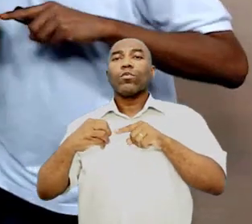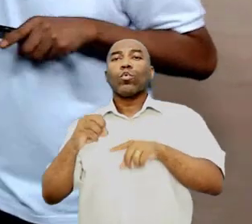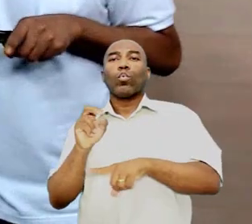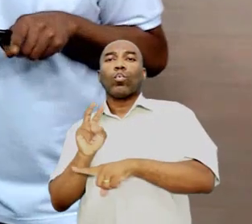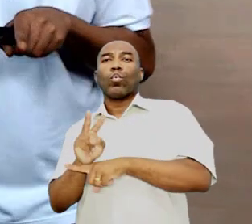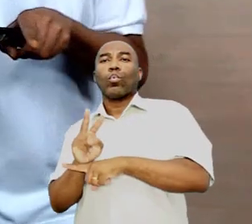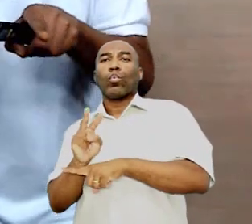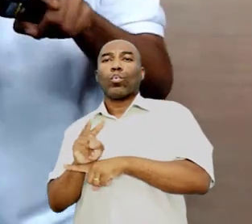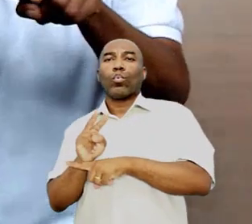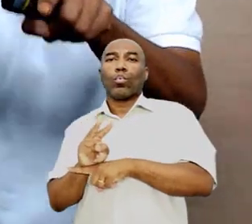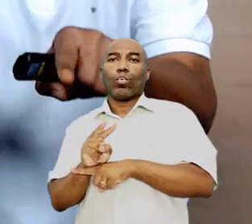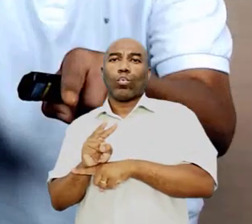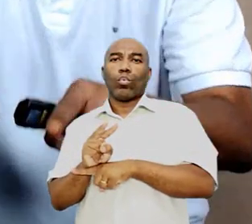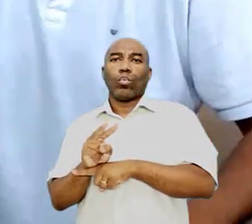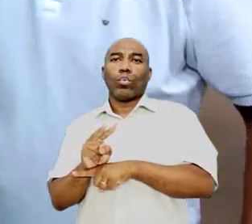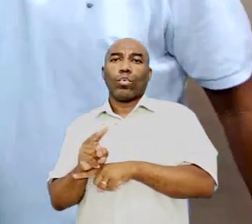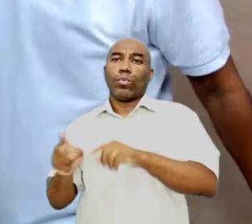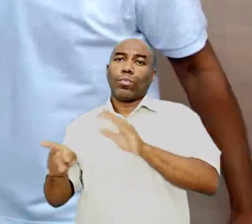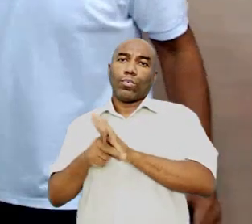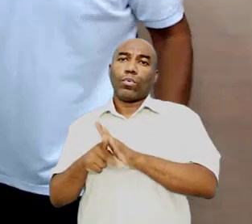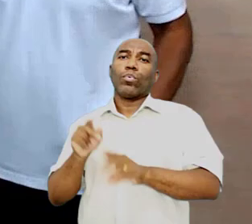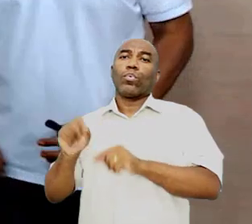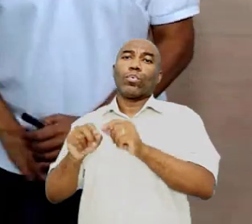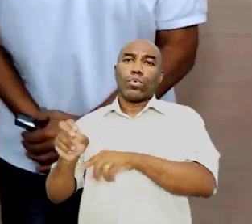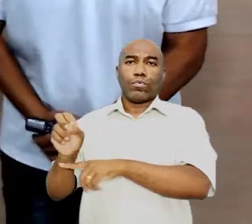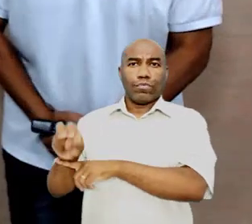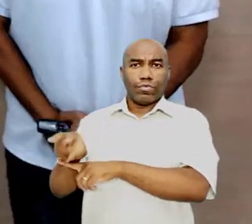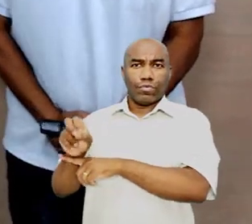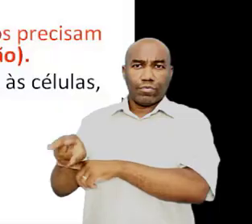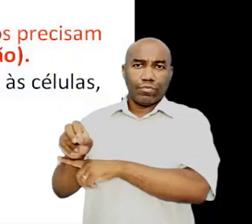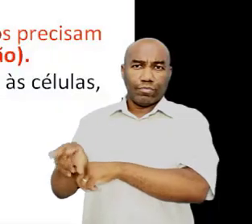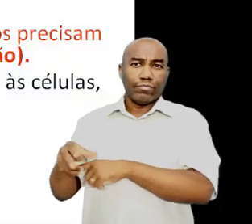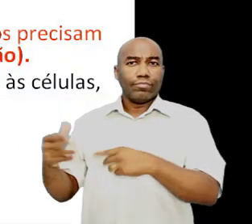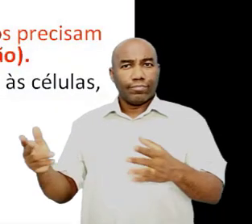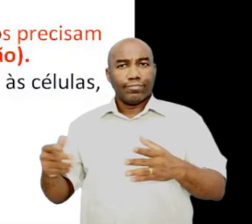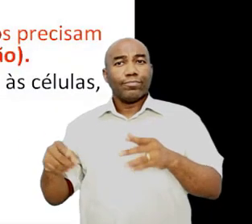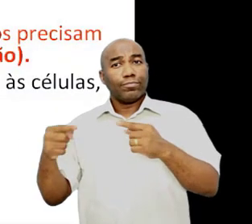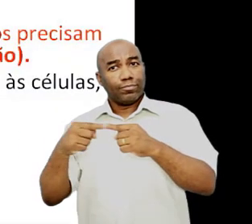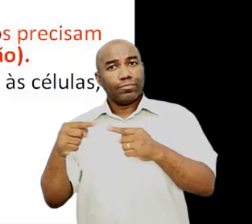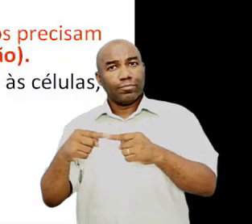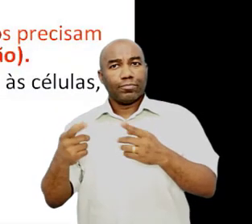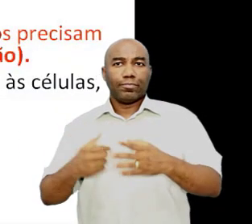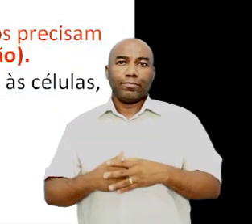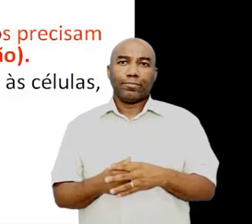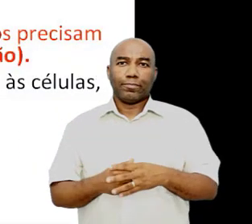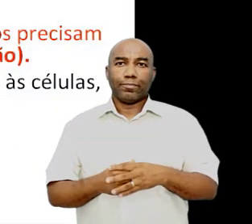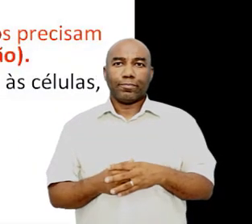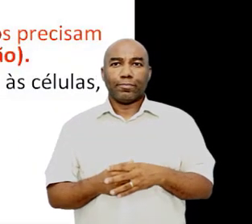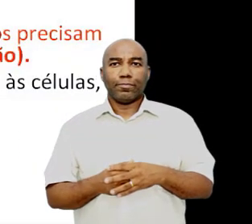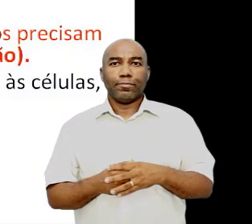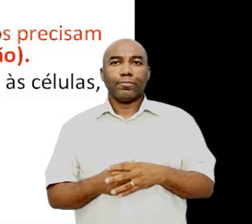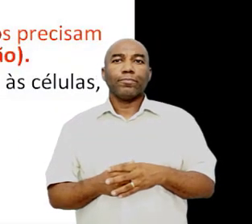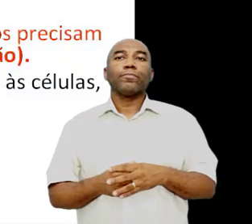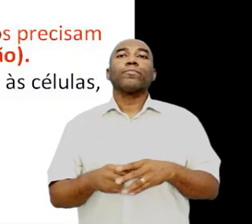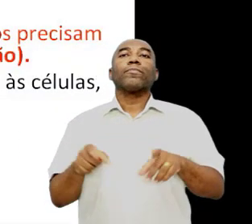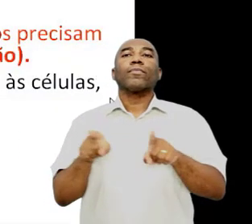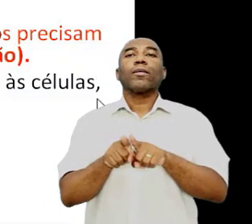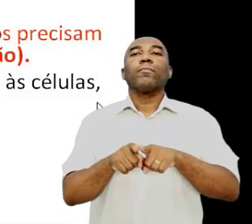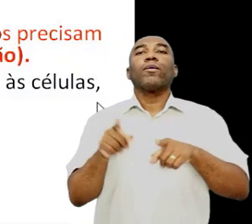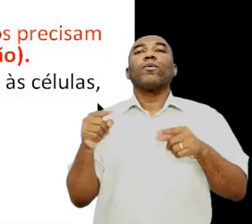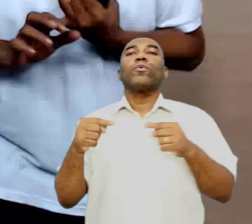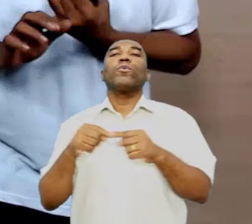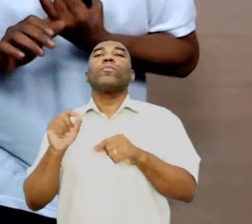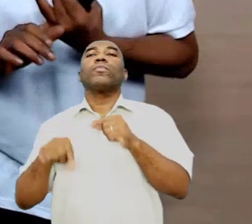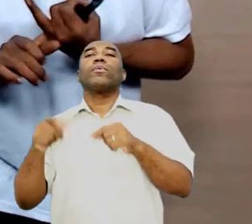o que é produzido pelo próprio vírus são chamadas de proteínas não estruturais. Aqui entra aqui, ó.